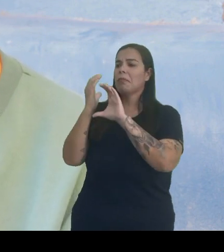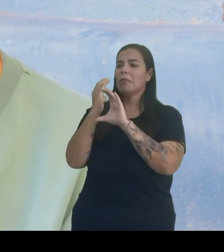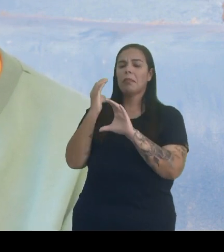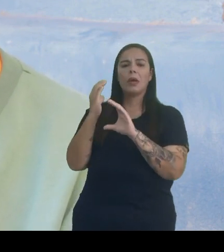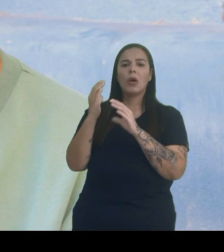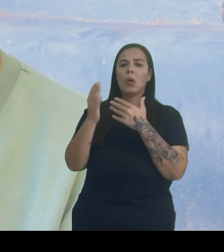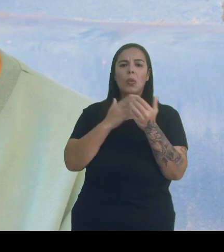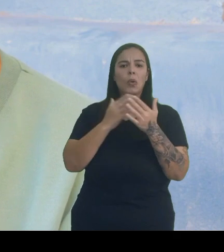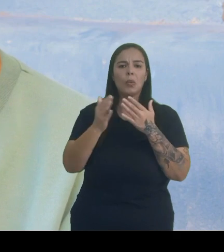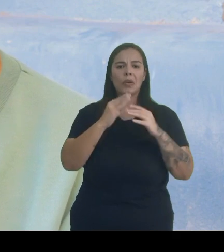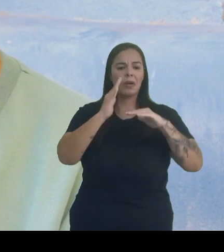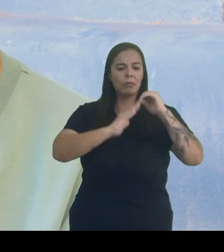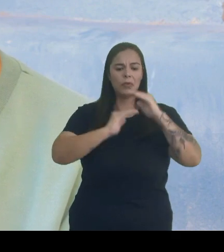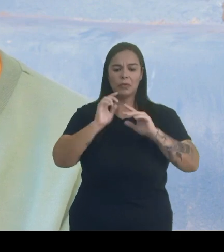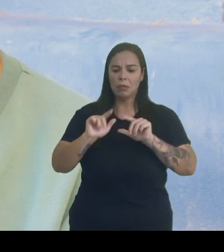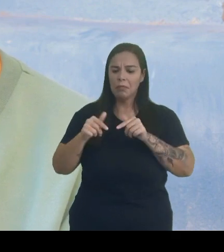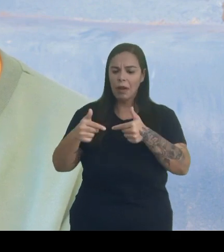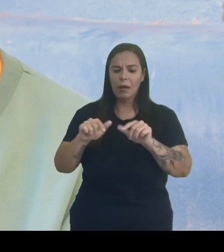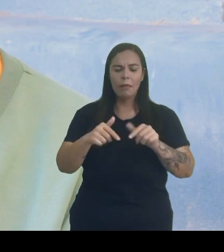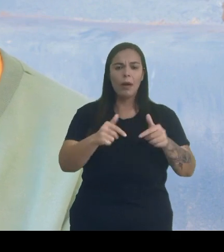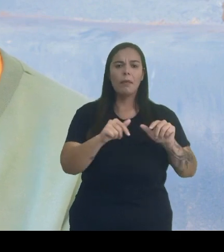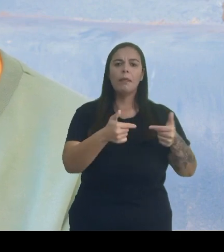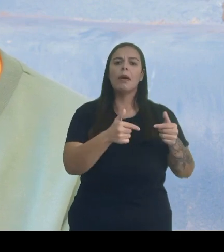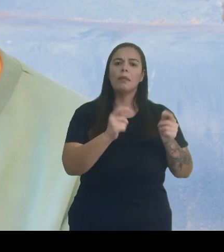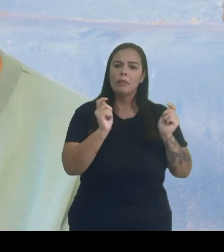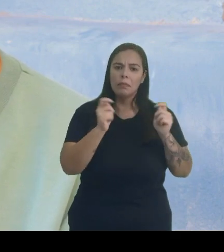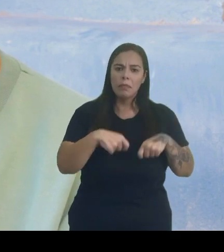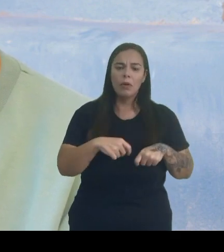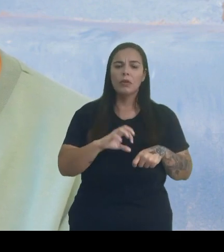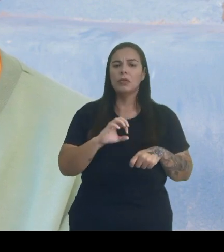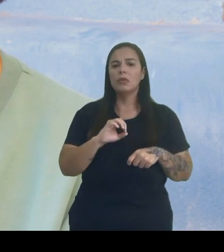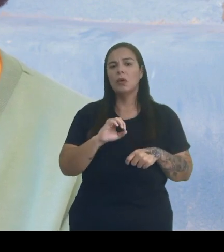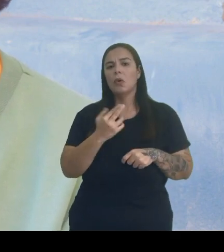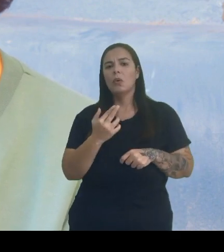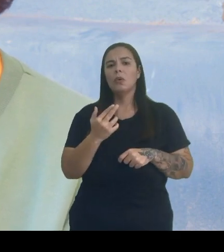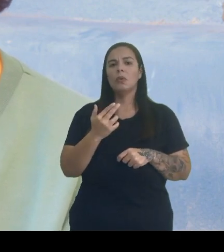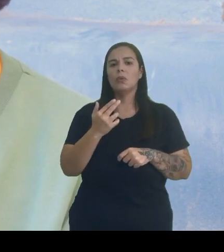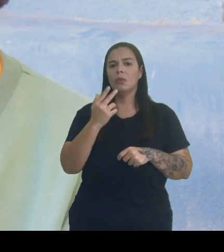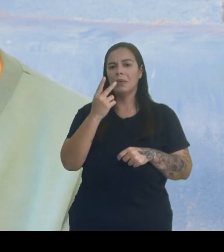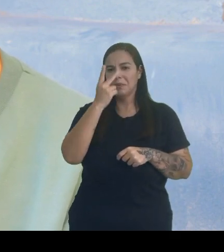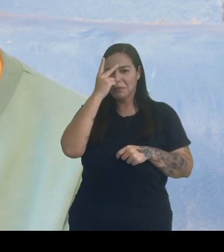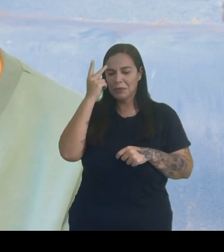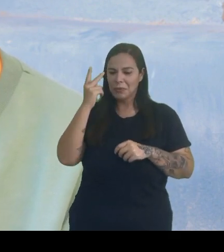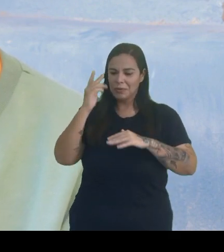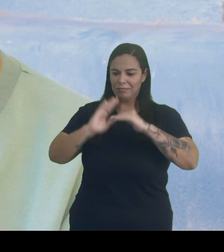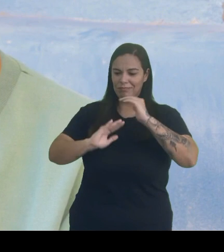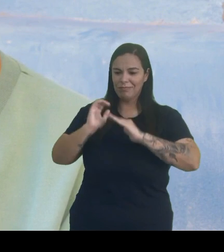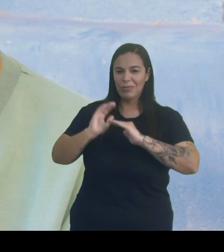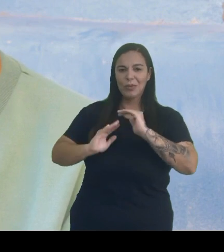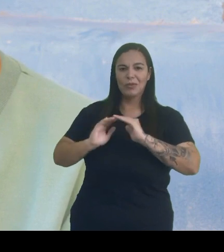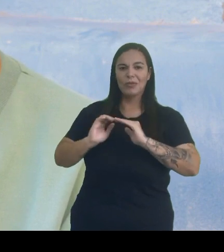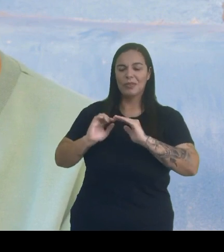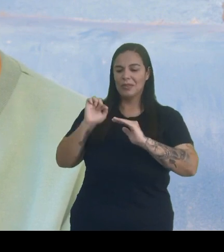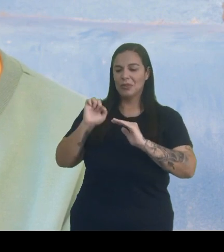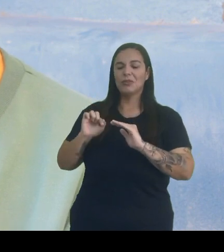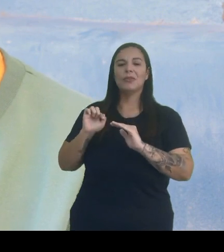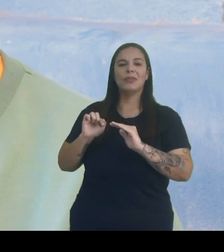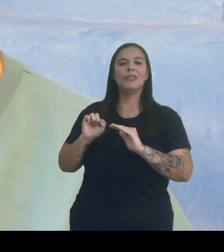engenharia. Esses tipos de pessoa, então, que exerce essas profissões